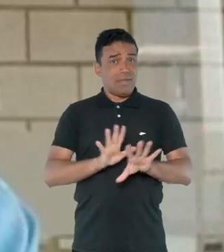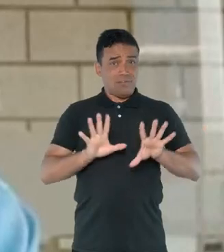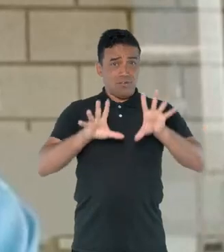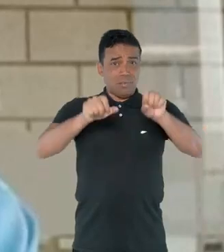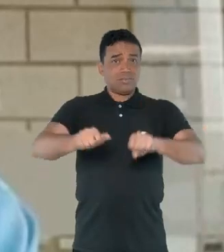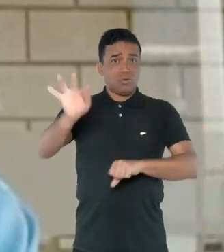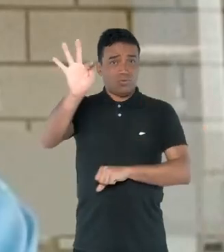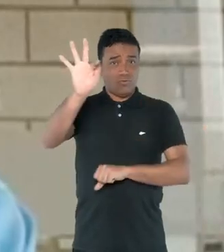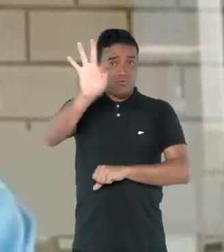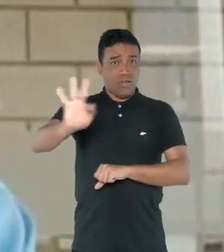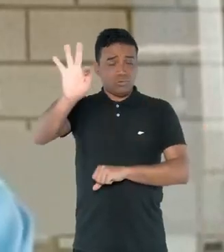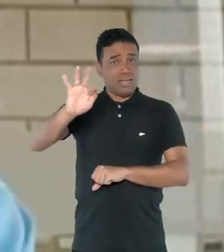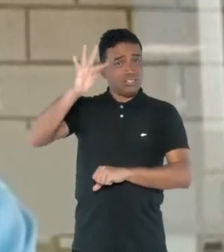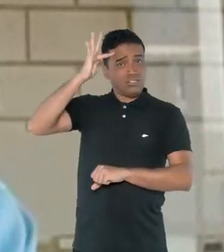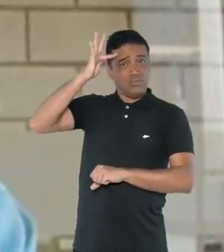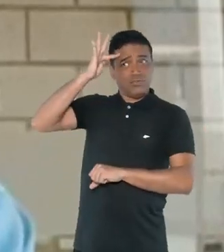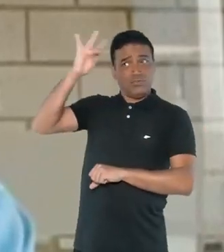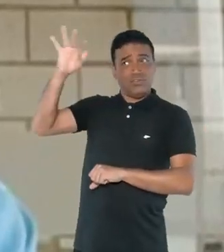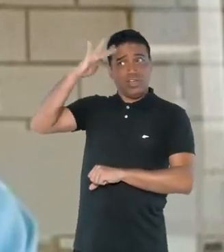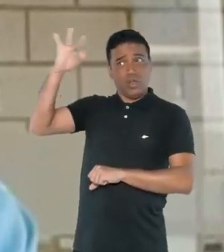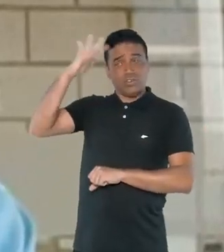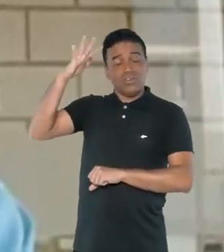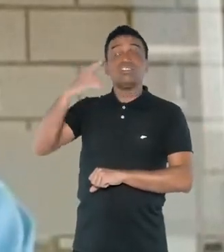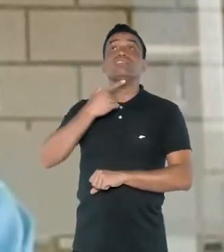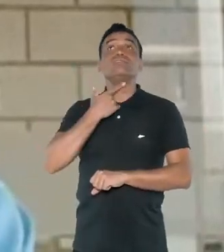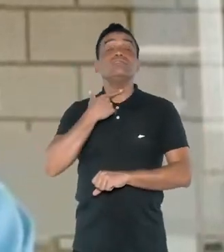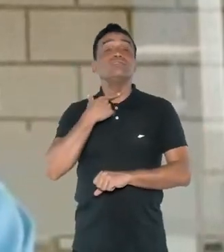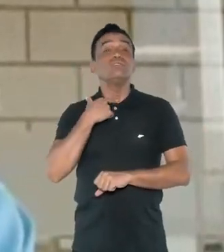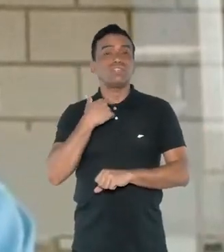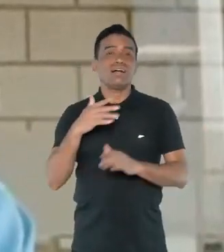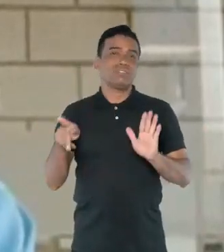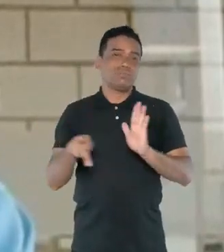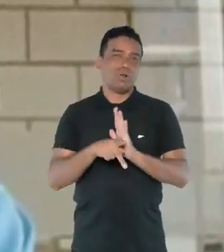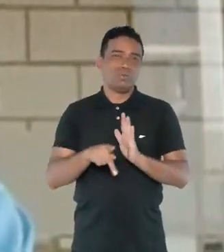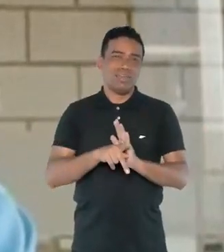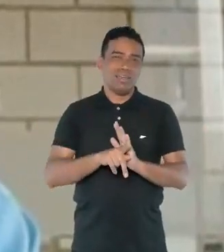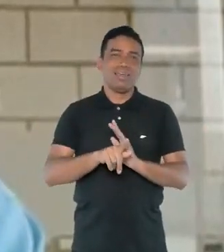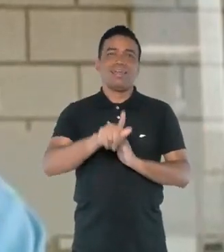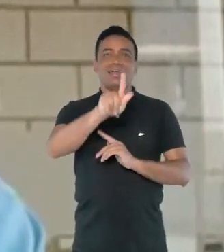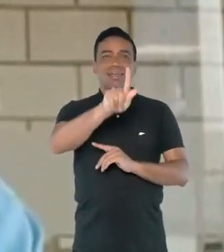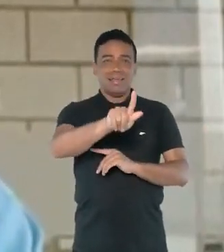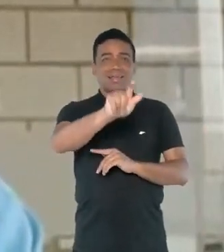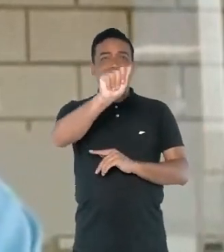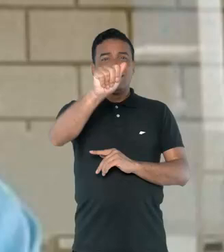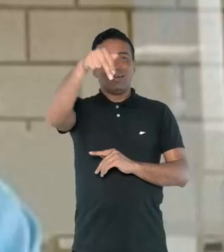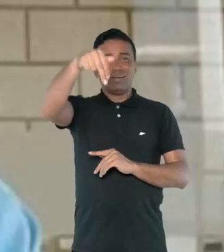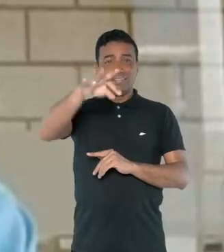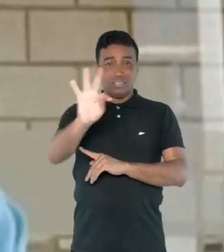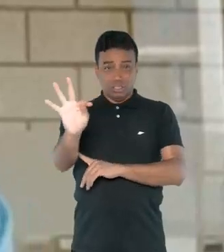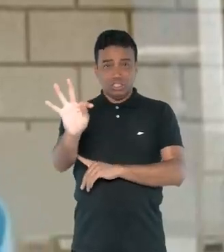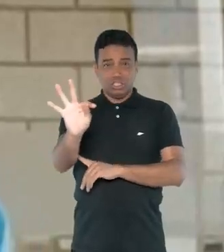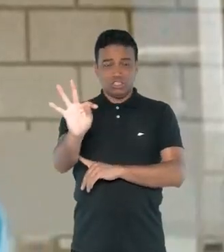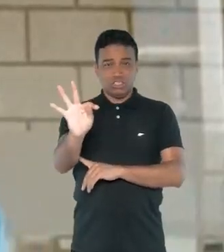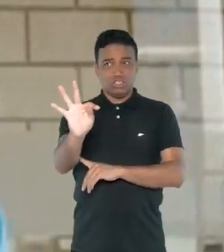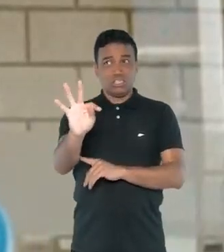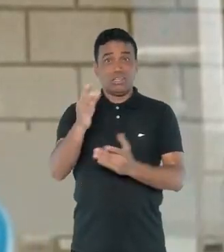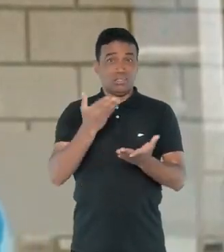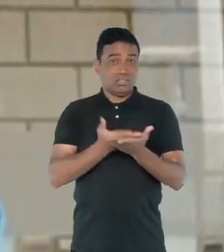uma tendência e um certo desejo de estudar Kant, Immanuel Kant, sobretudo